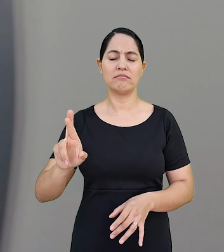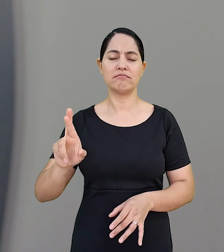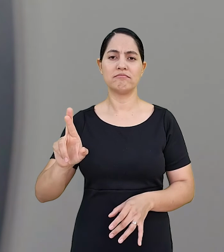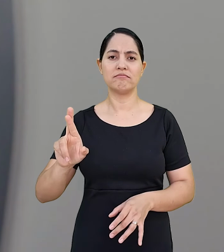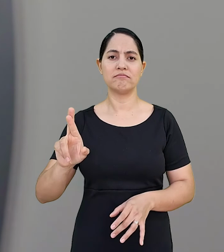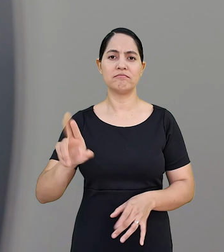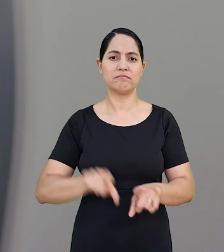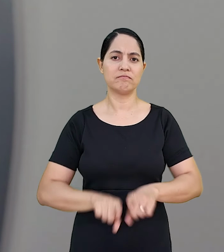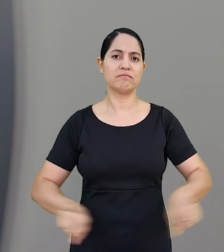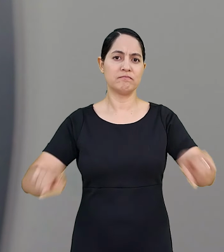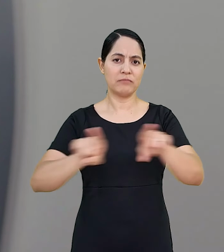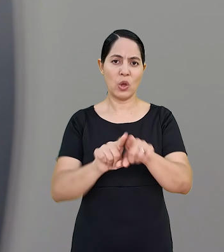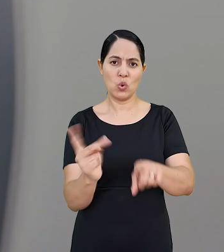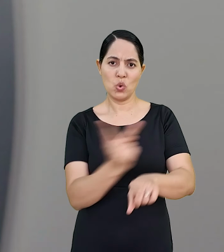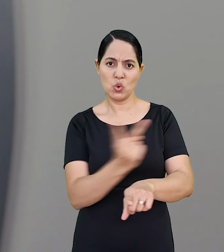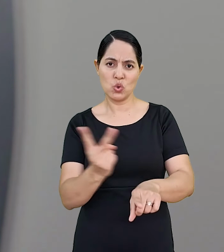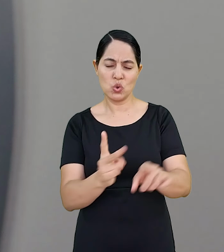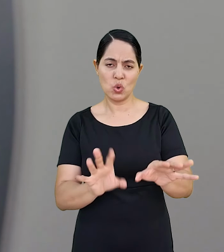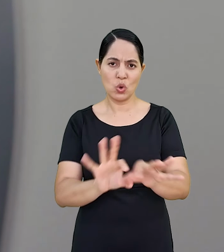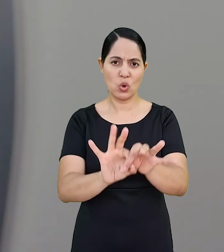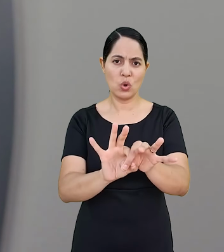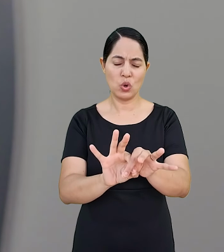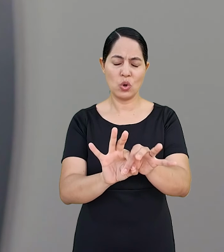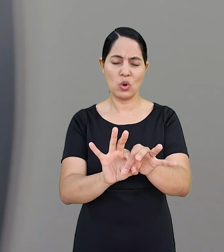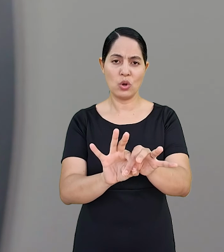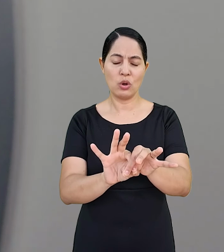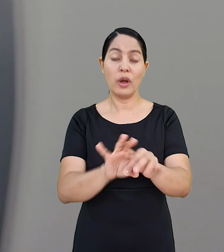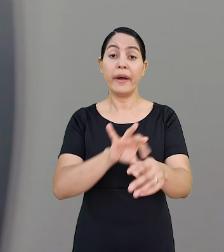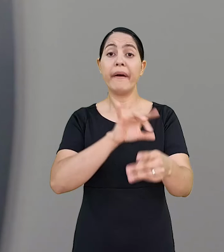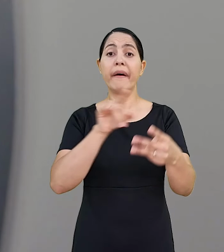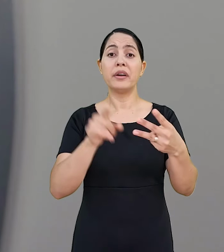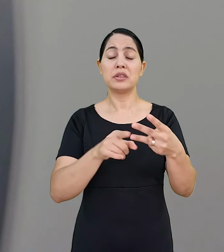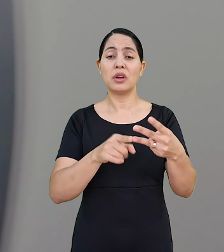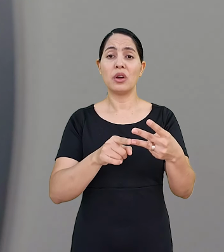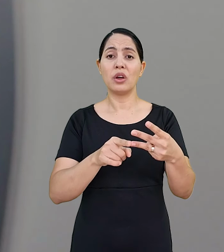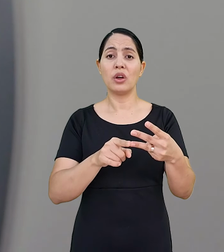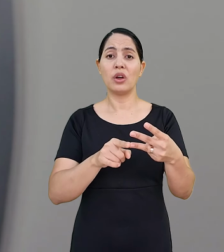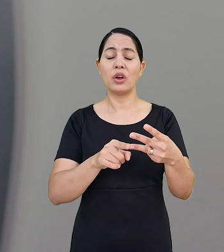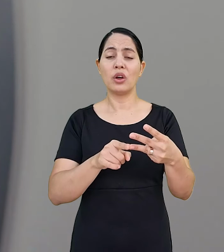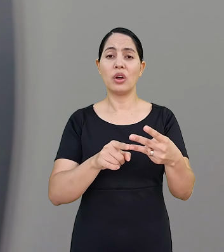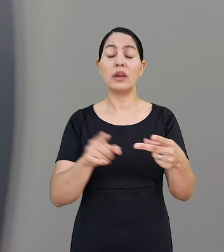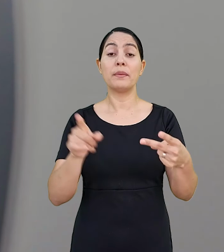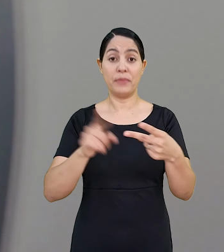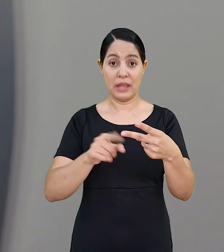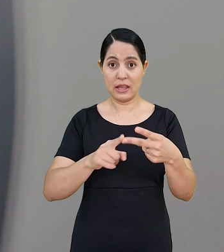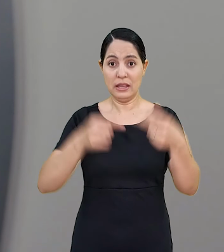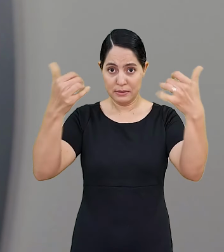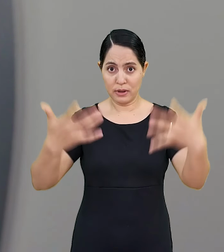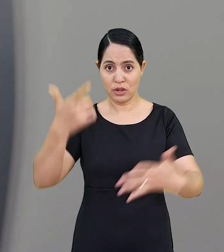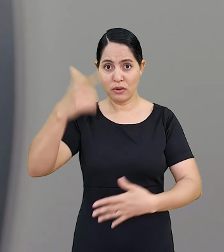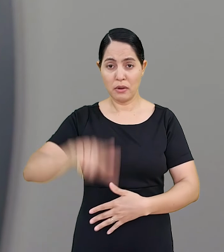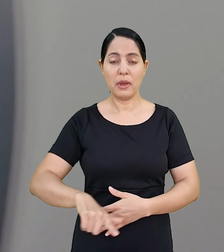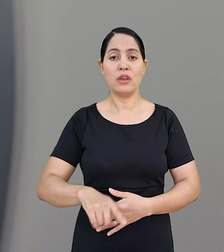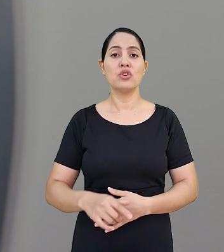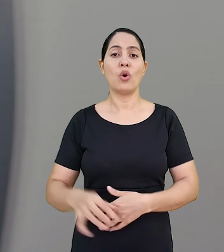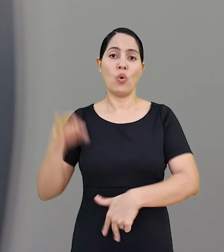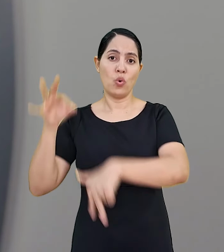Janeiro. Eles teriam se aliado, isso segundo aos autos e segundo o que o CNJ decidiu. Eles teriam se alinhado